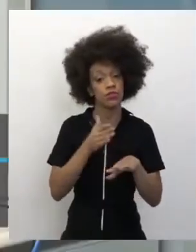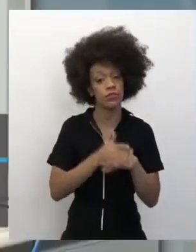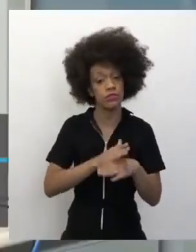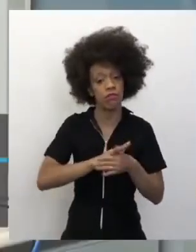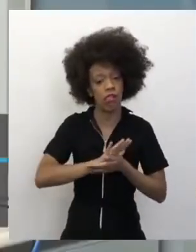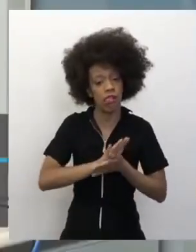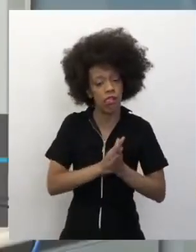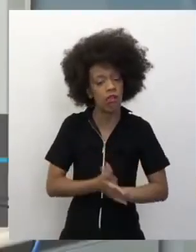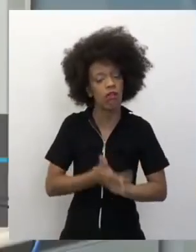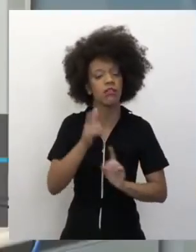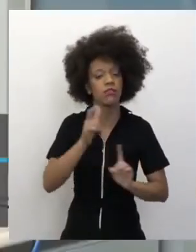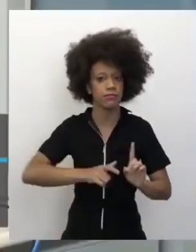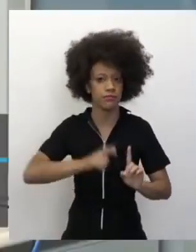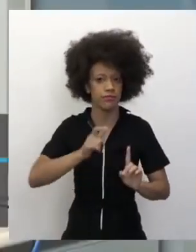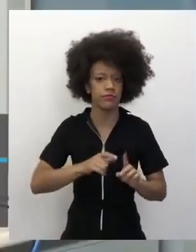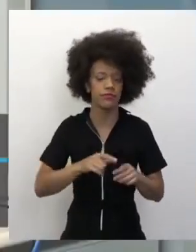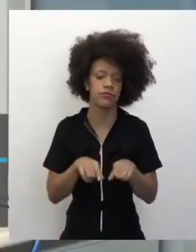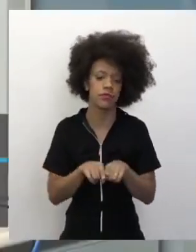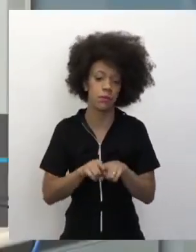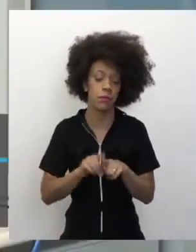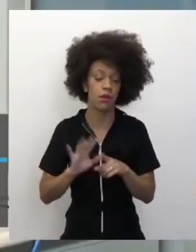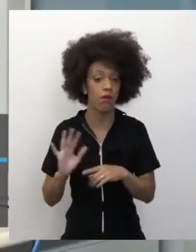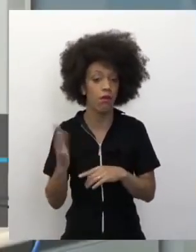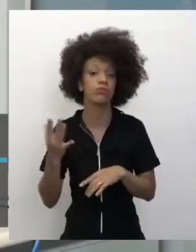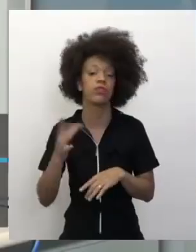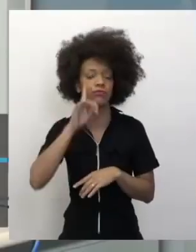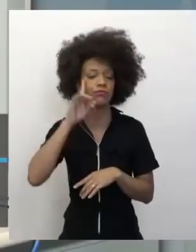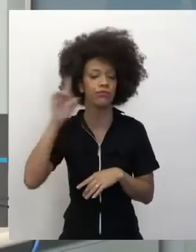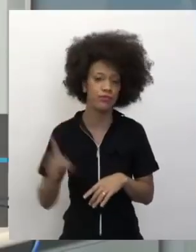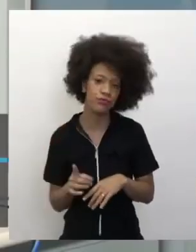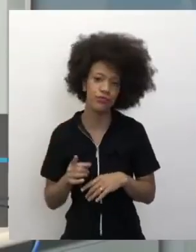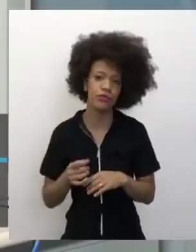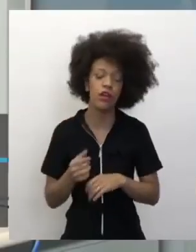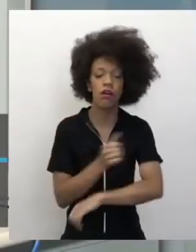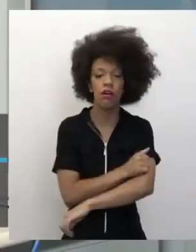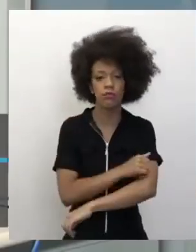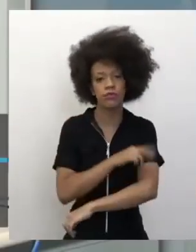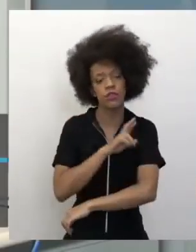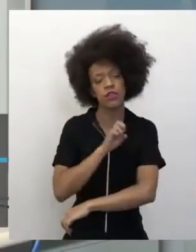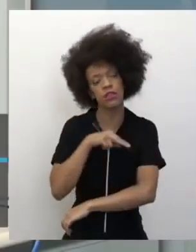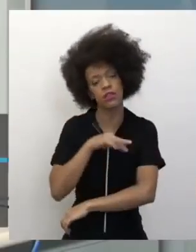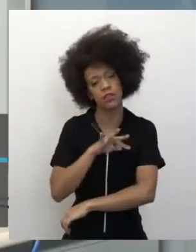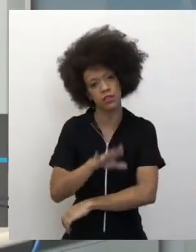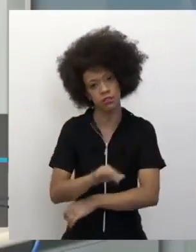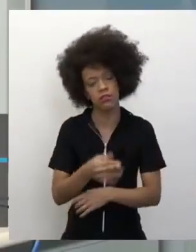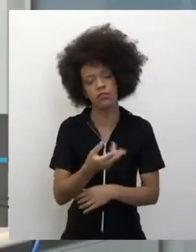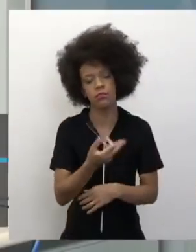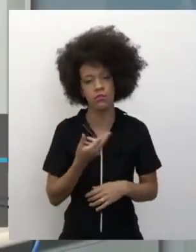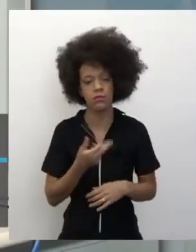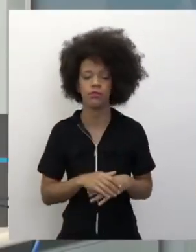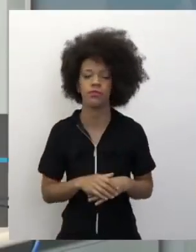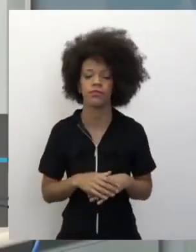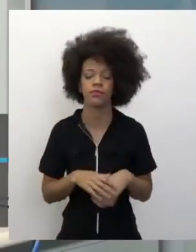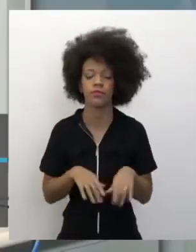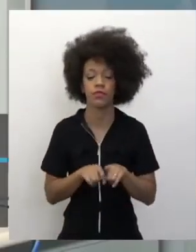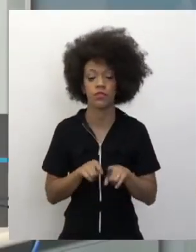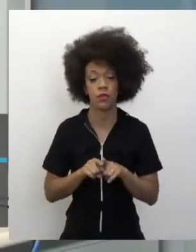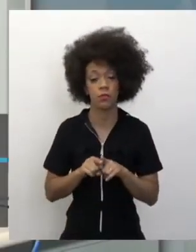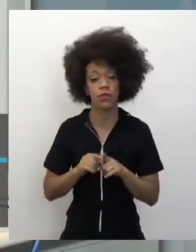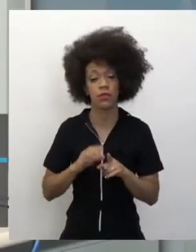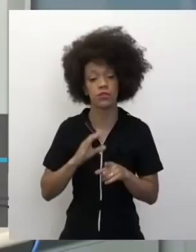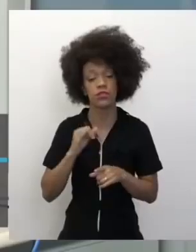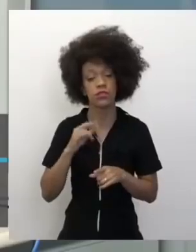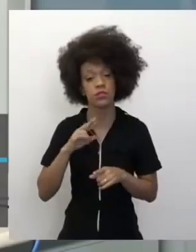desse indivíduo, pois é algo que acontece diariamente, a aluna Renata colocou, por isso circuito